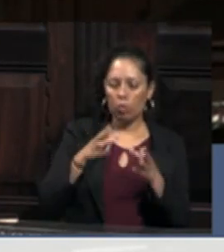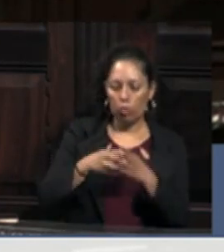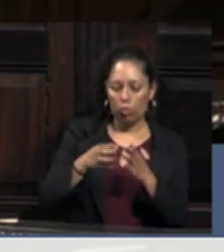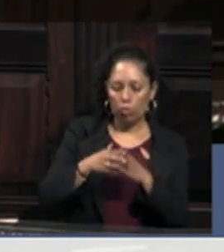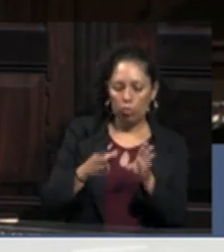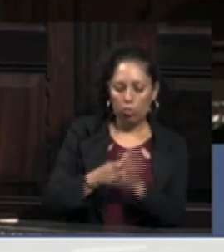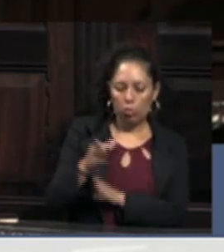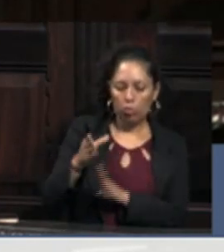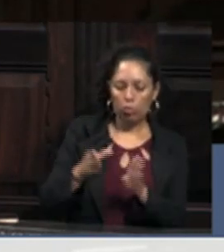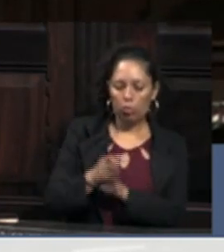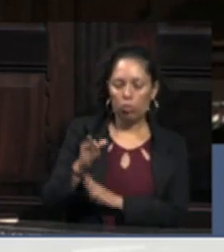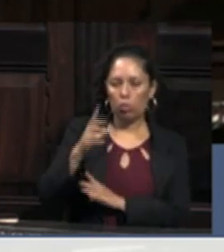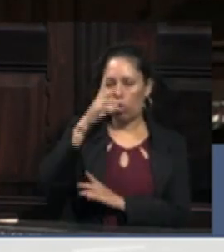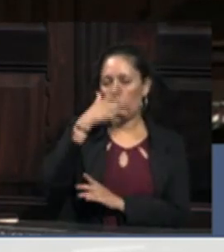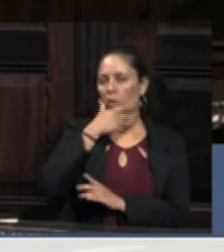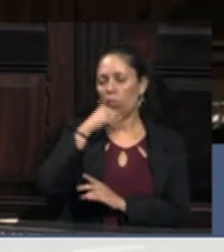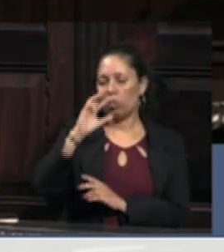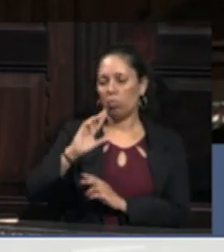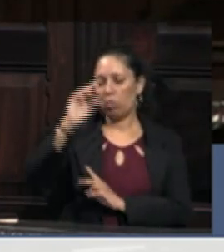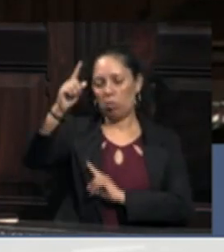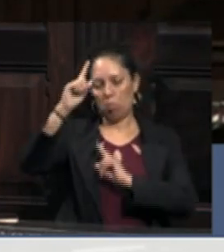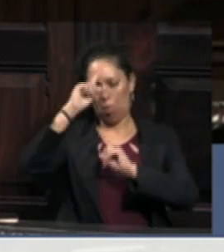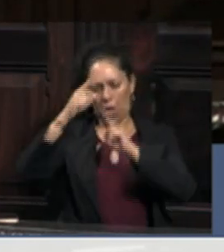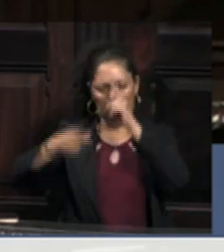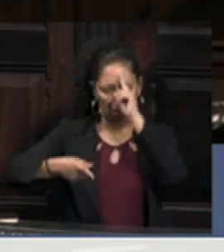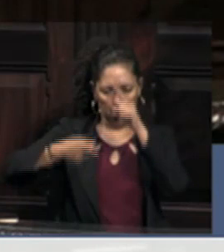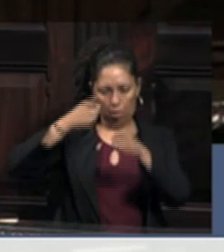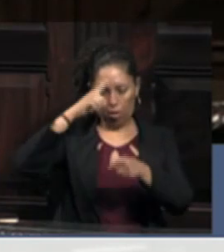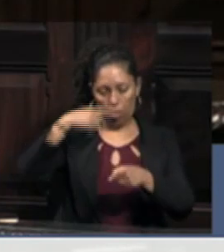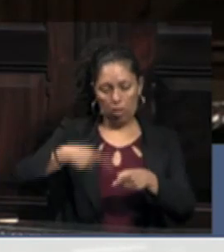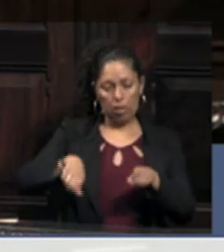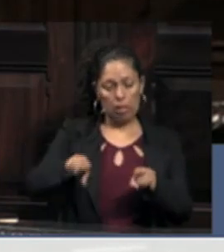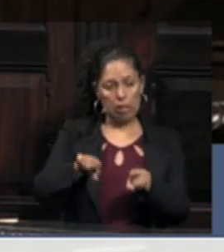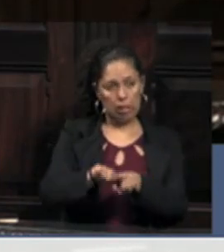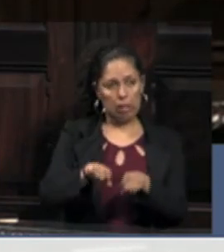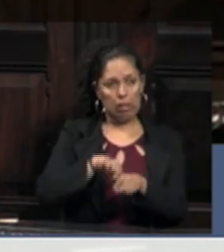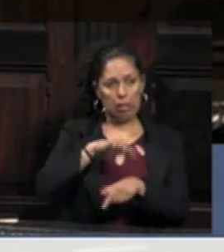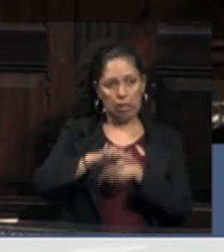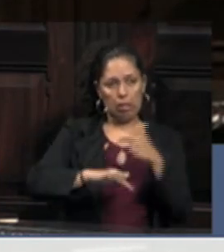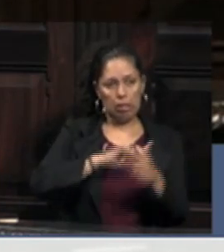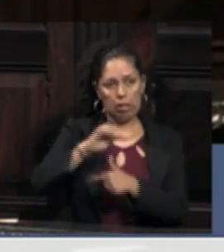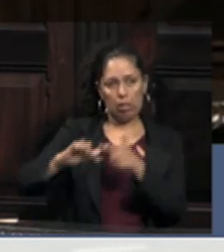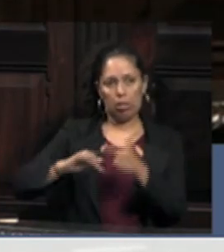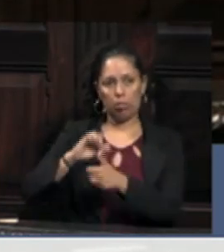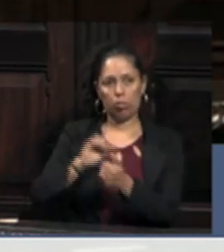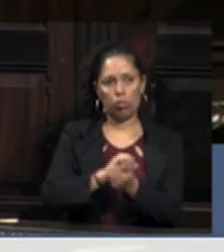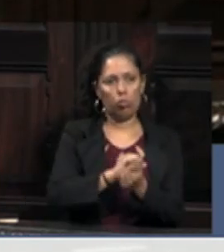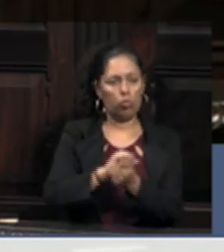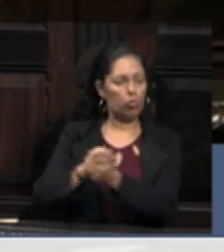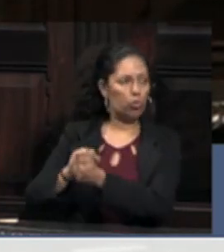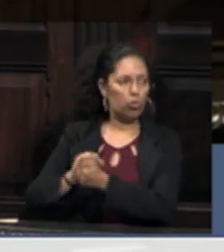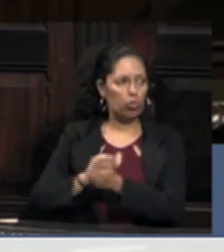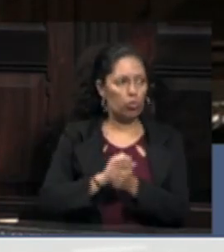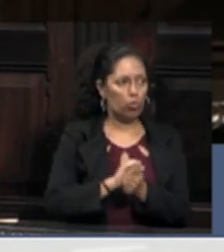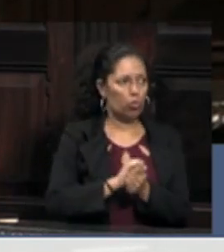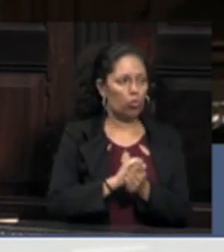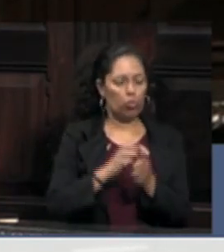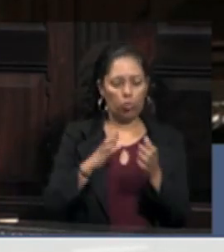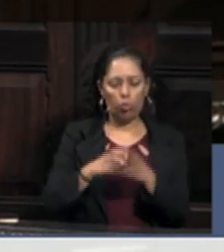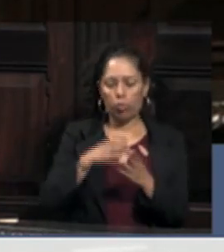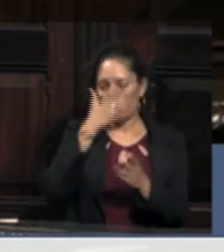né, gestor com participação ampla do conjunto dos